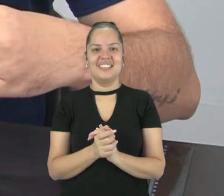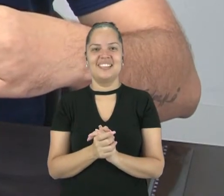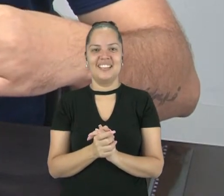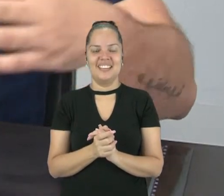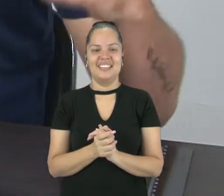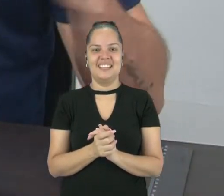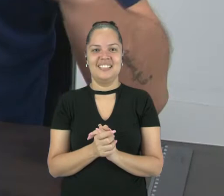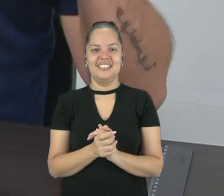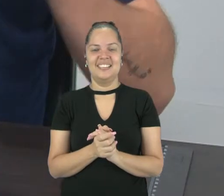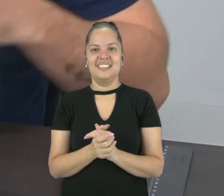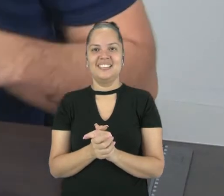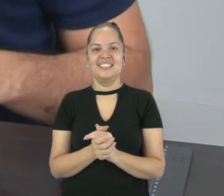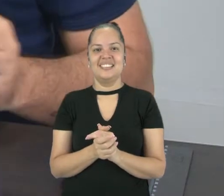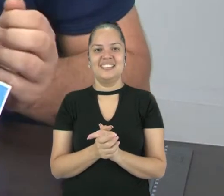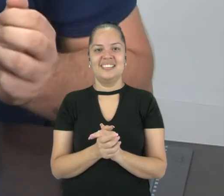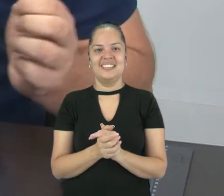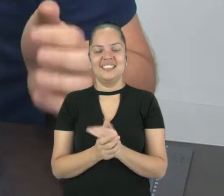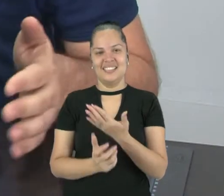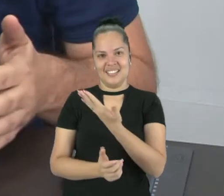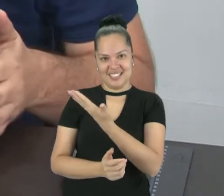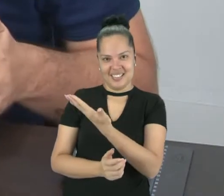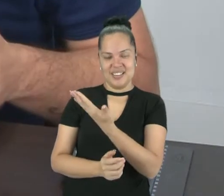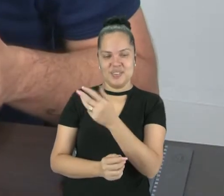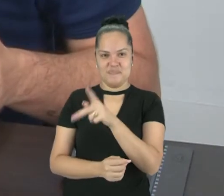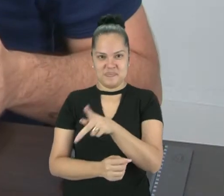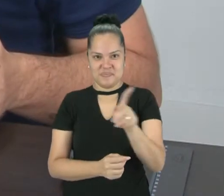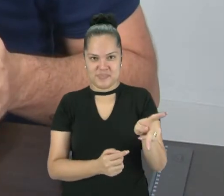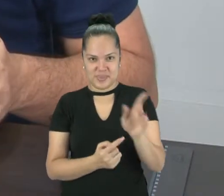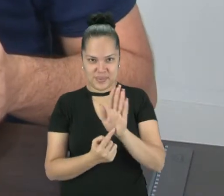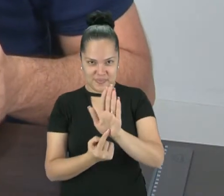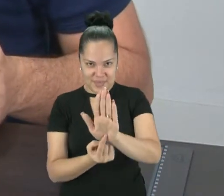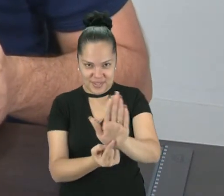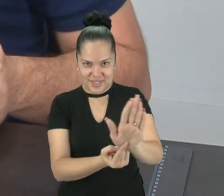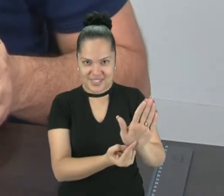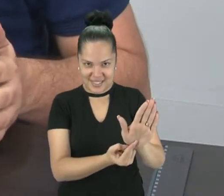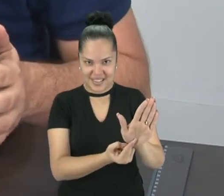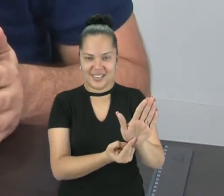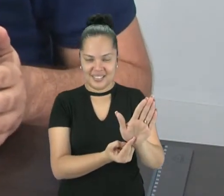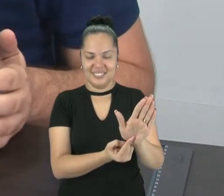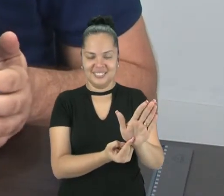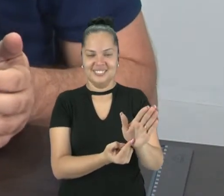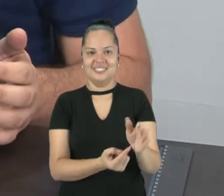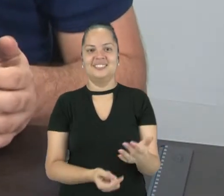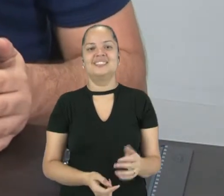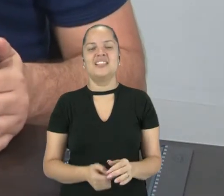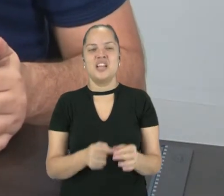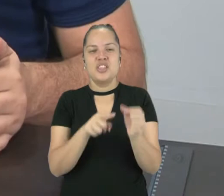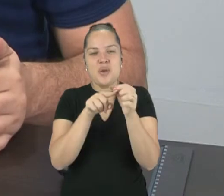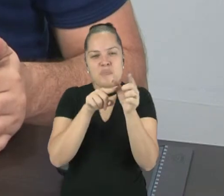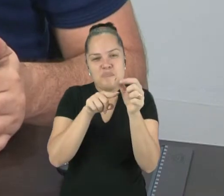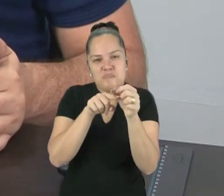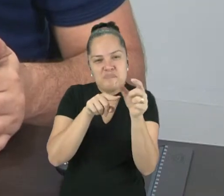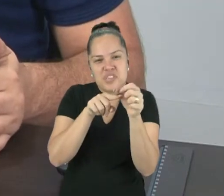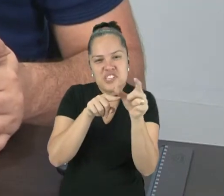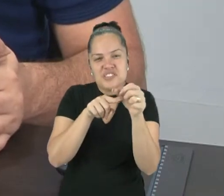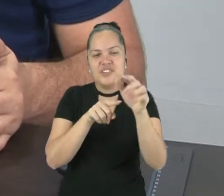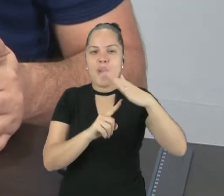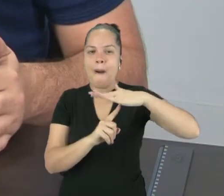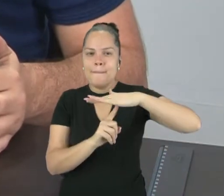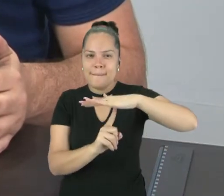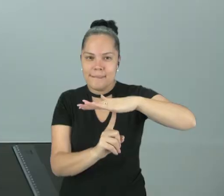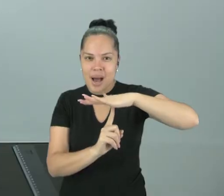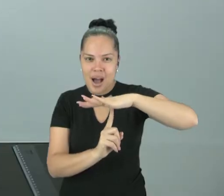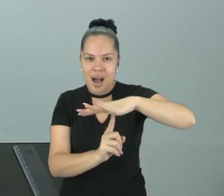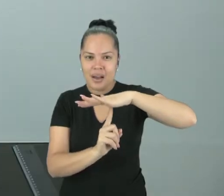Almeida vou colocando aqui tá bom E vocês vão observar o nós temos aquele milho né tem os mais do que